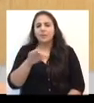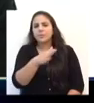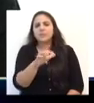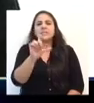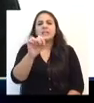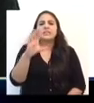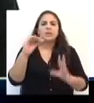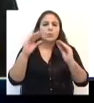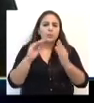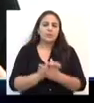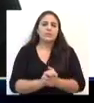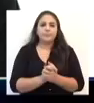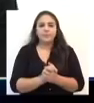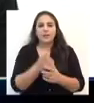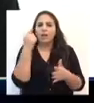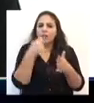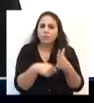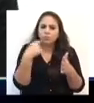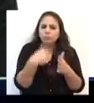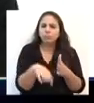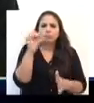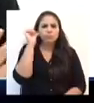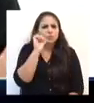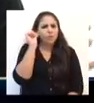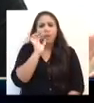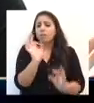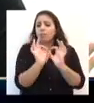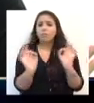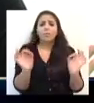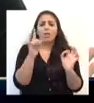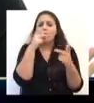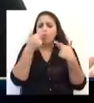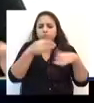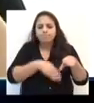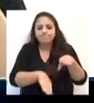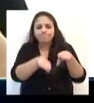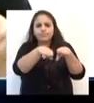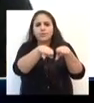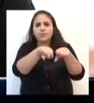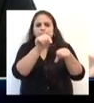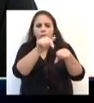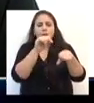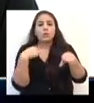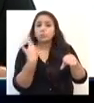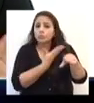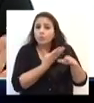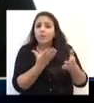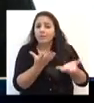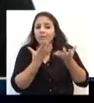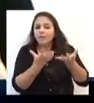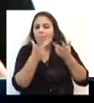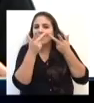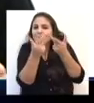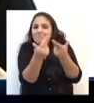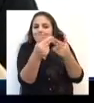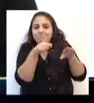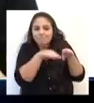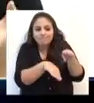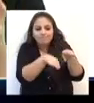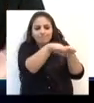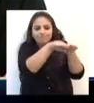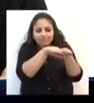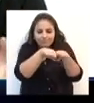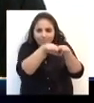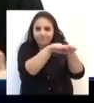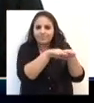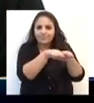noite. A luta pelo movimento das mulheres é simplesmente por igualdade, né? A gente está falando sobre igualdade, então o que a gente precisa é deixar